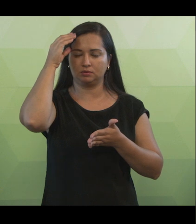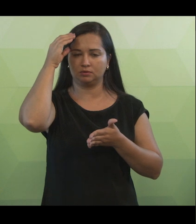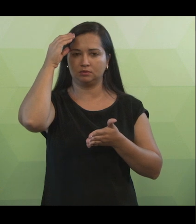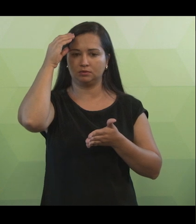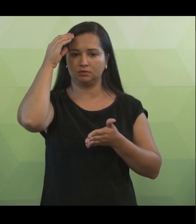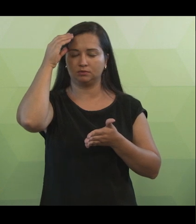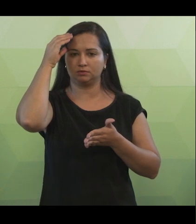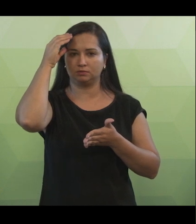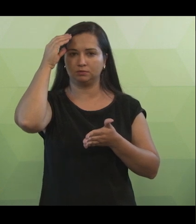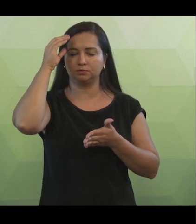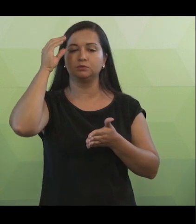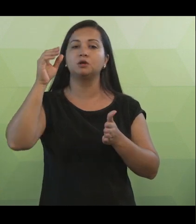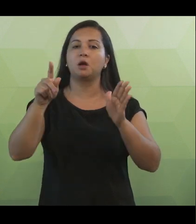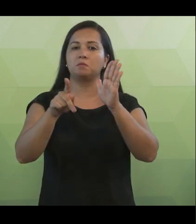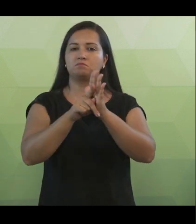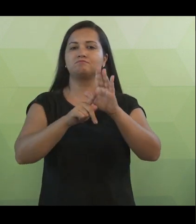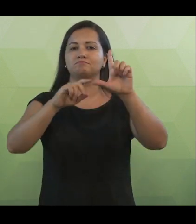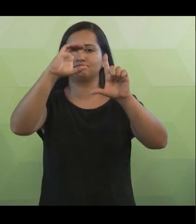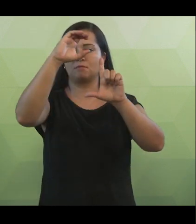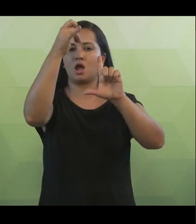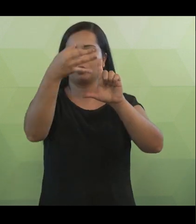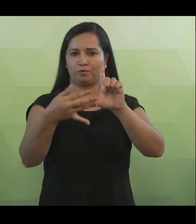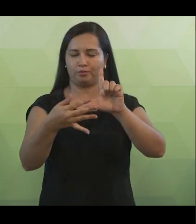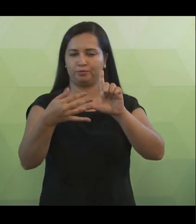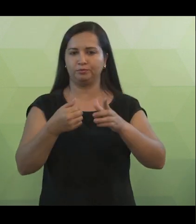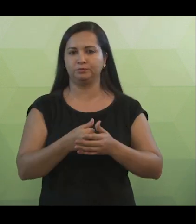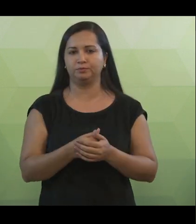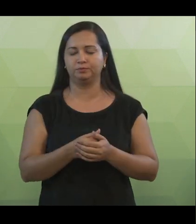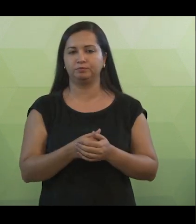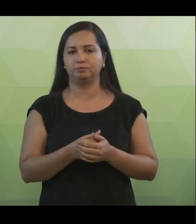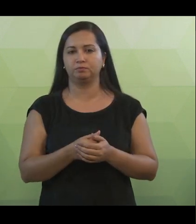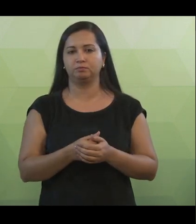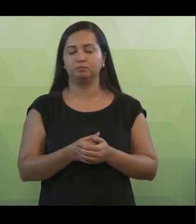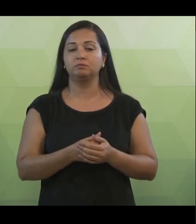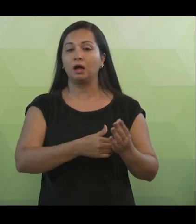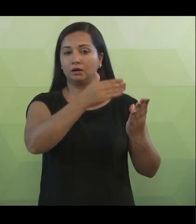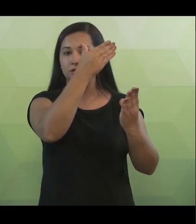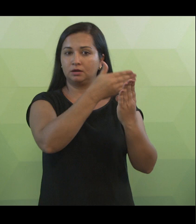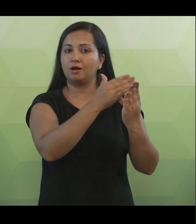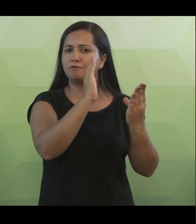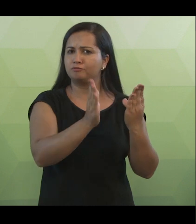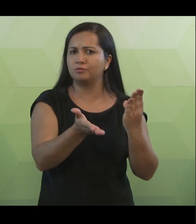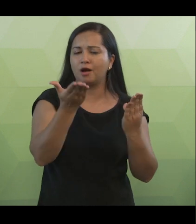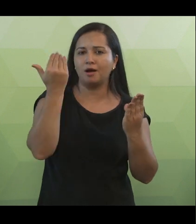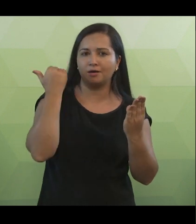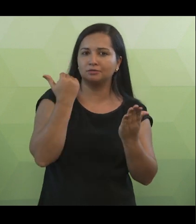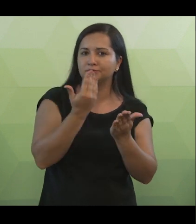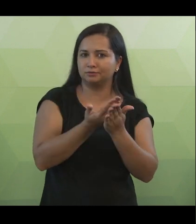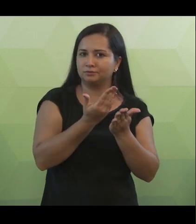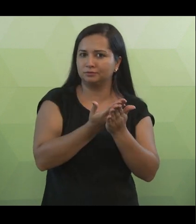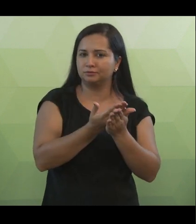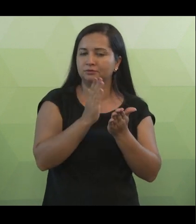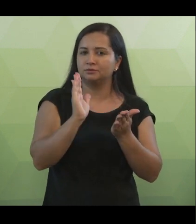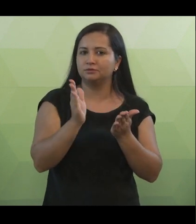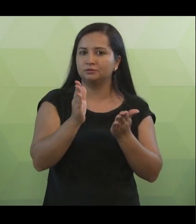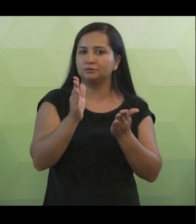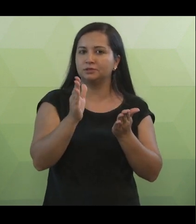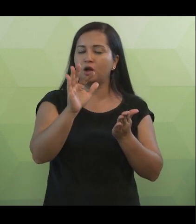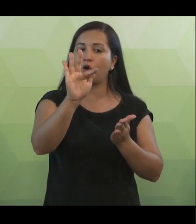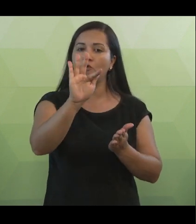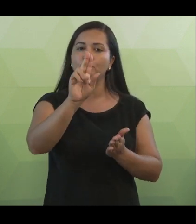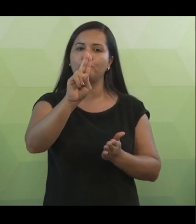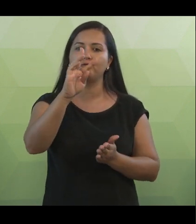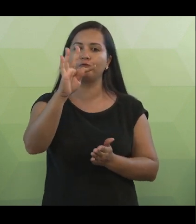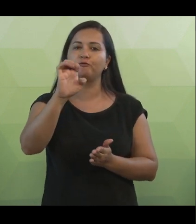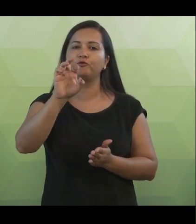código. Esse arquivo já foi referenciado no nosso projeto lá no template do footer